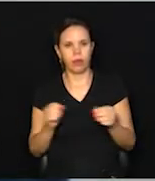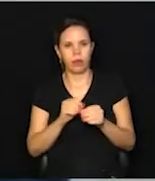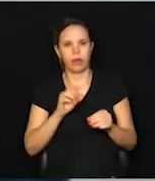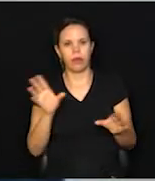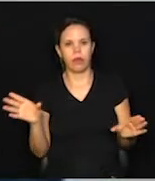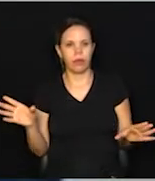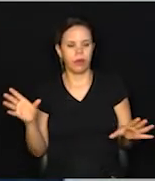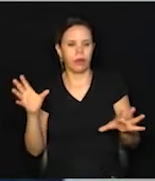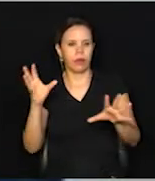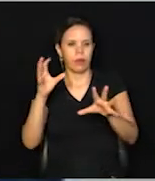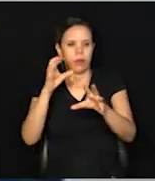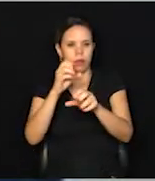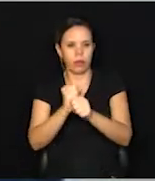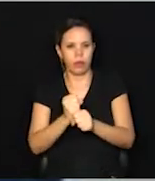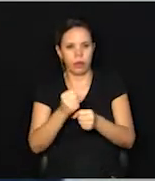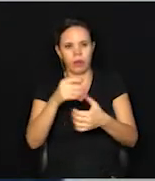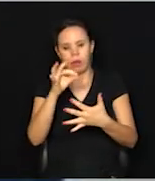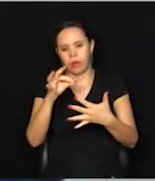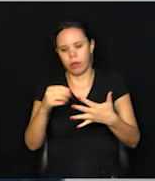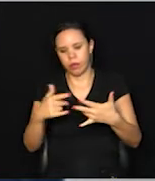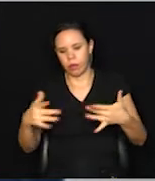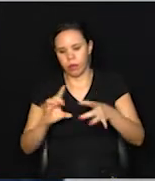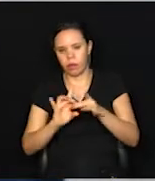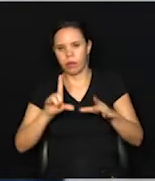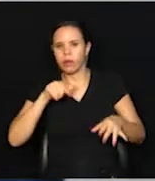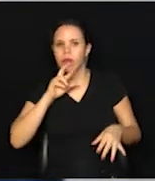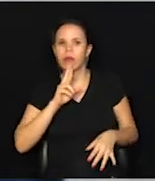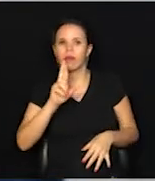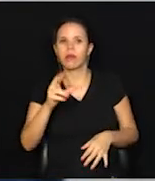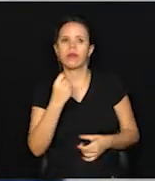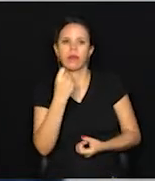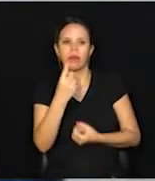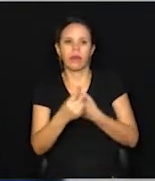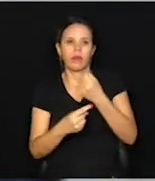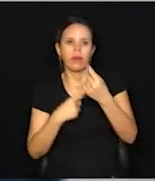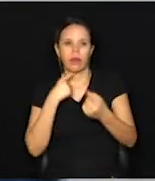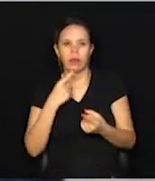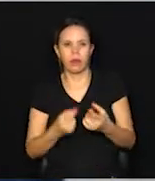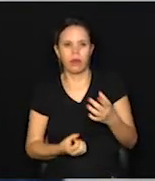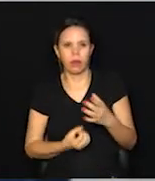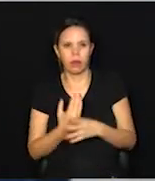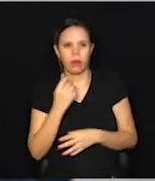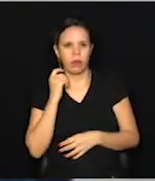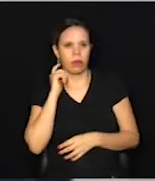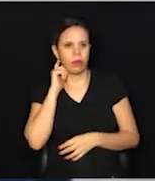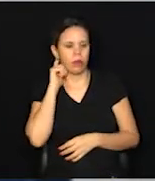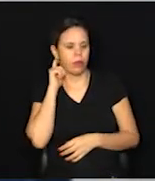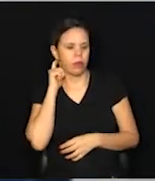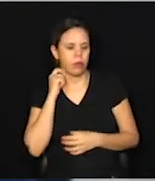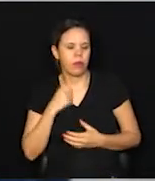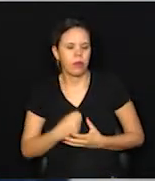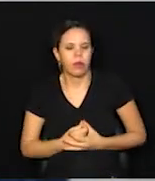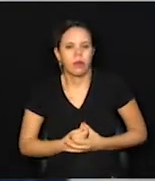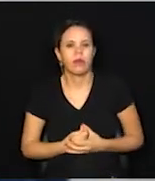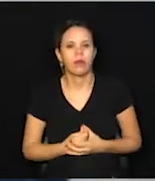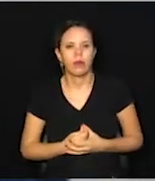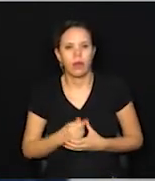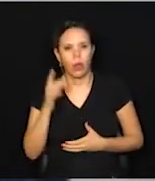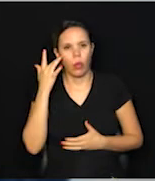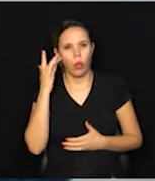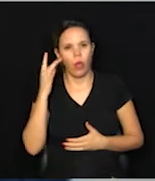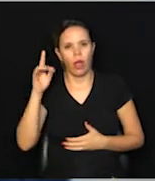da situação e depois eu estou à disposição para responder eventuais perguntas que aconteçam. E acho que nessa